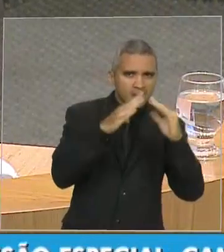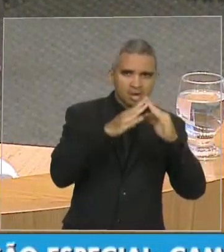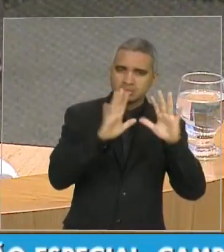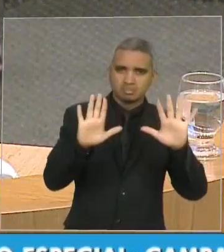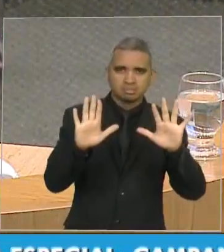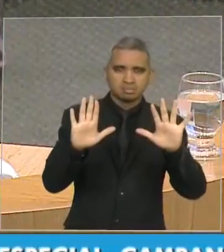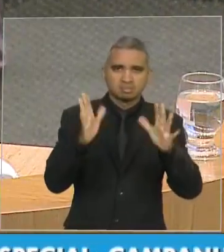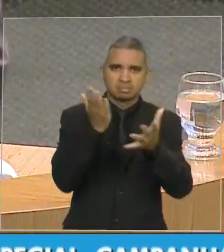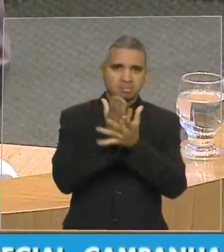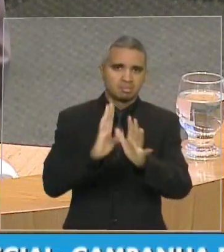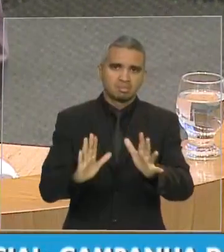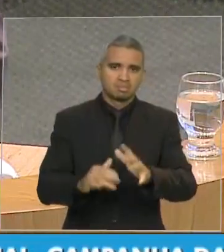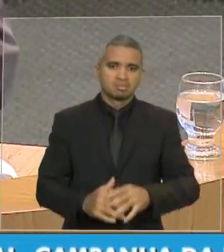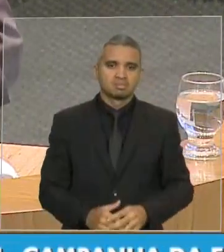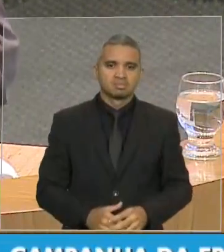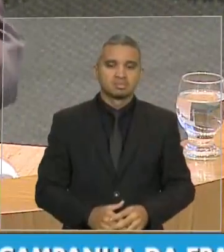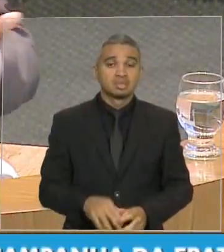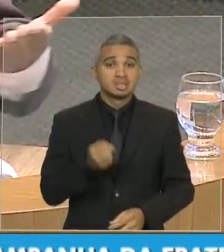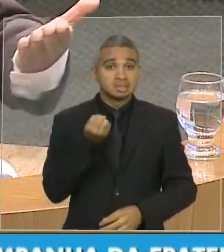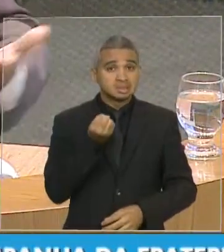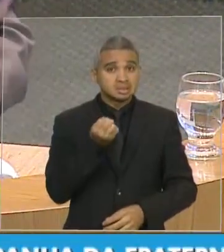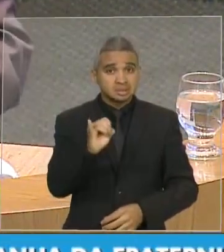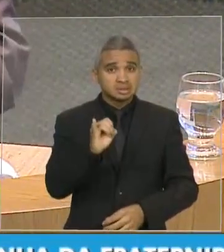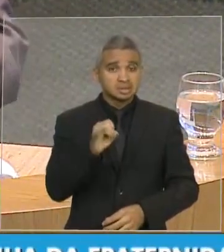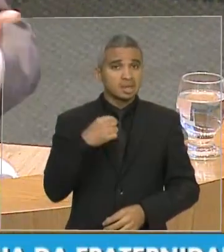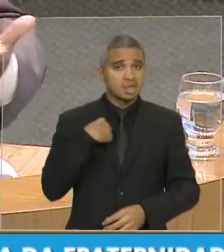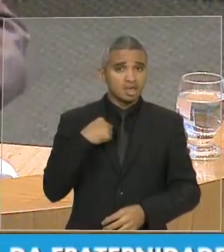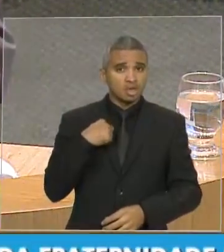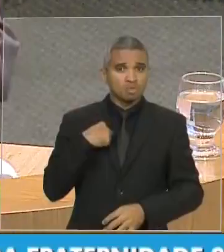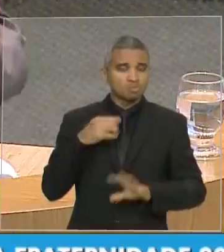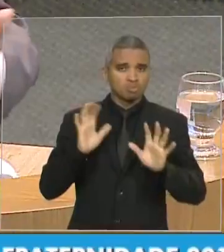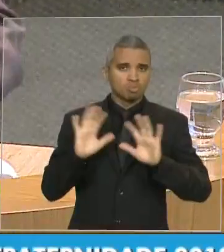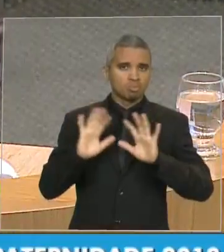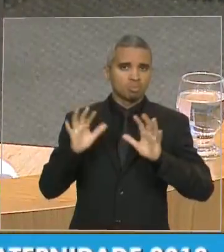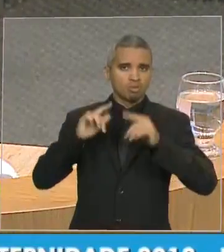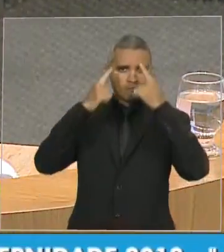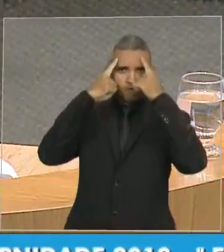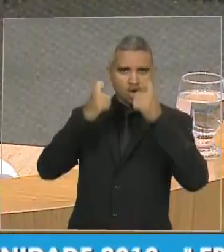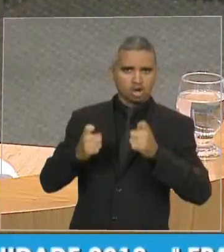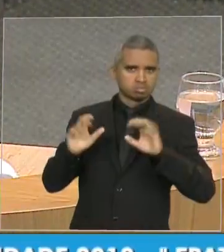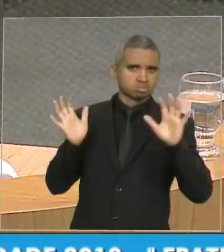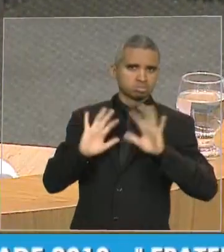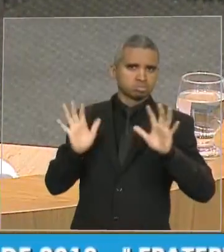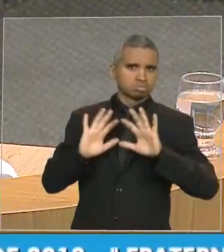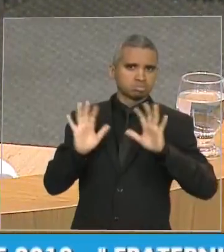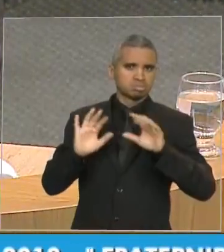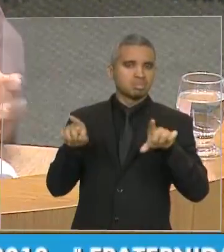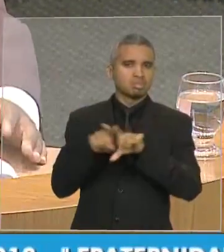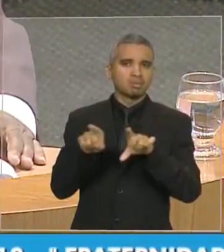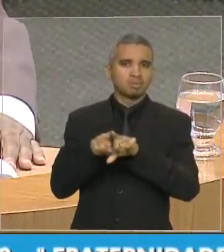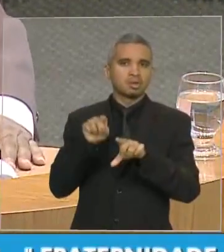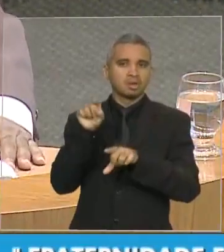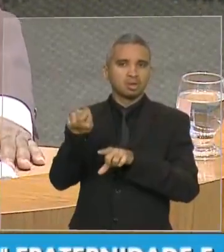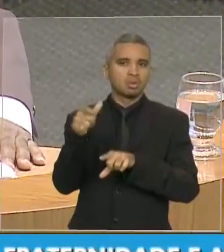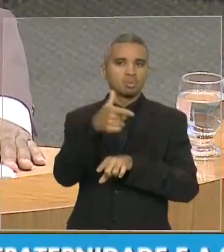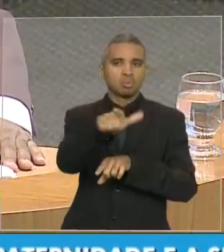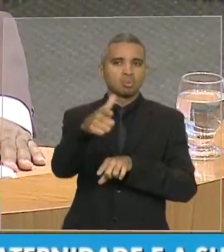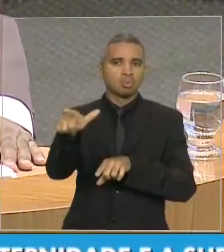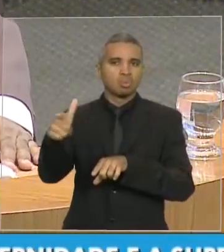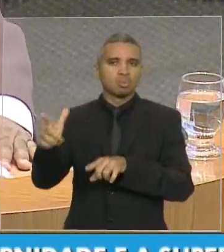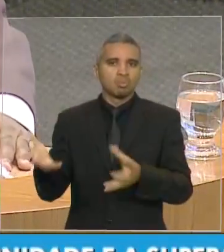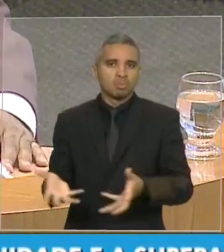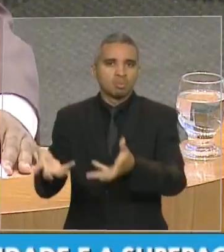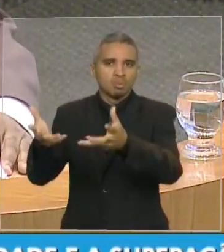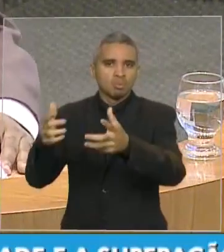sou violento com o outro, eu não semeio a grade, a teia da violência. E os